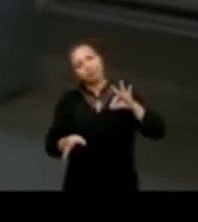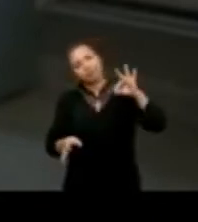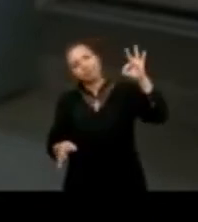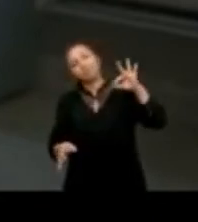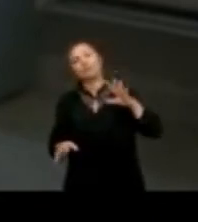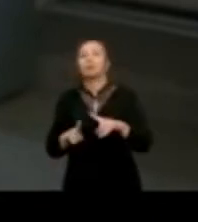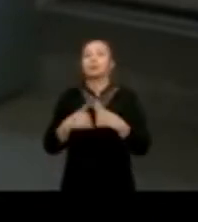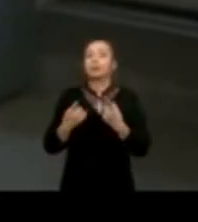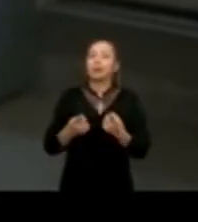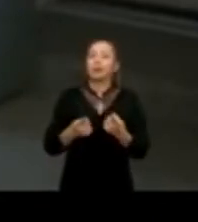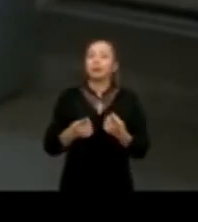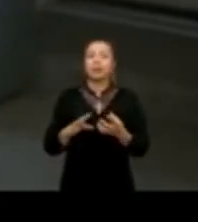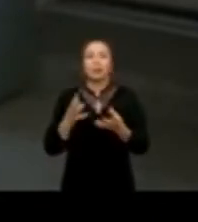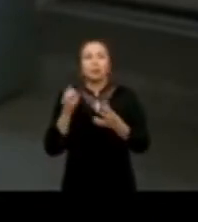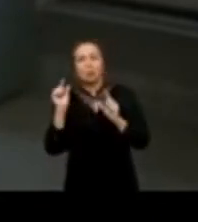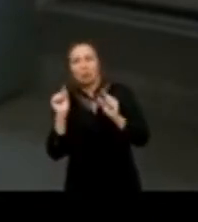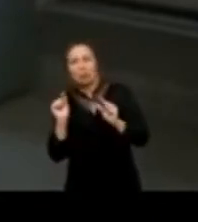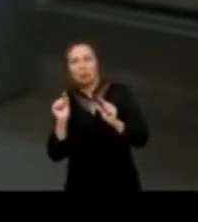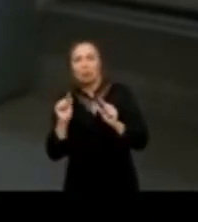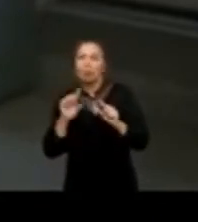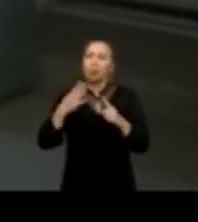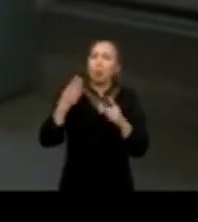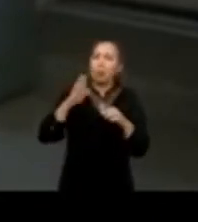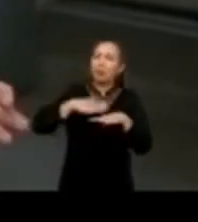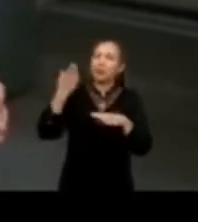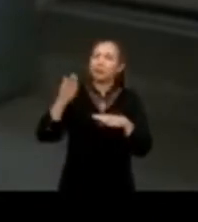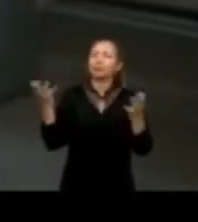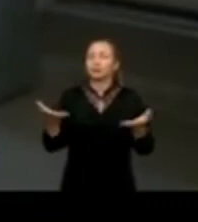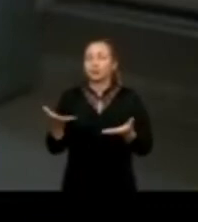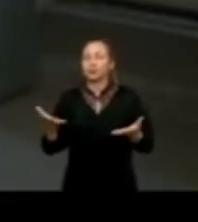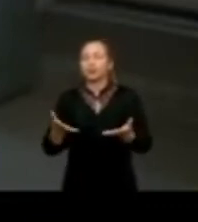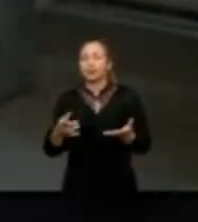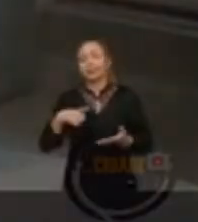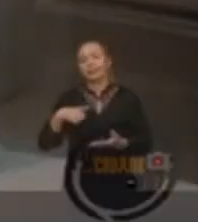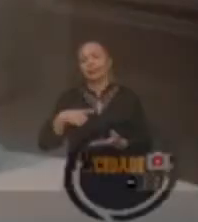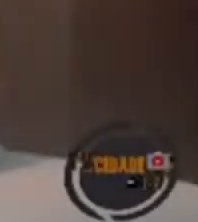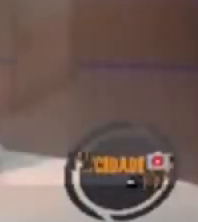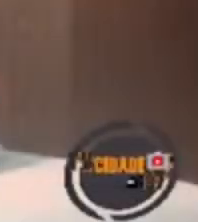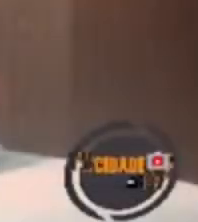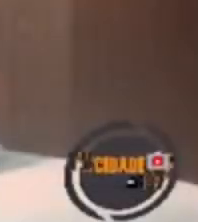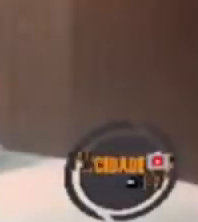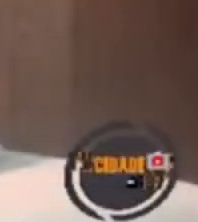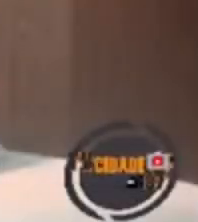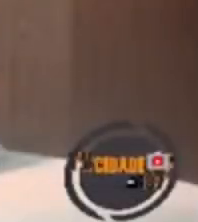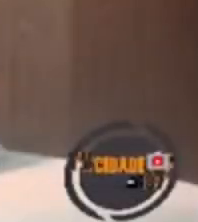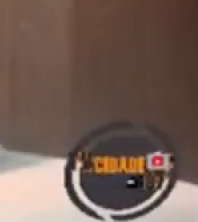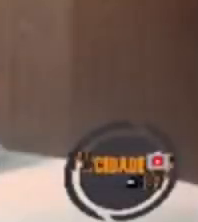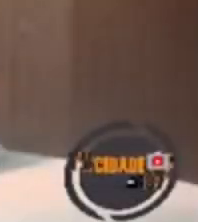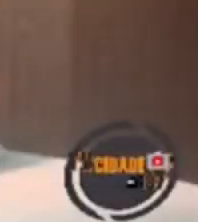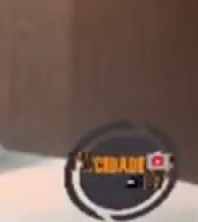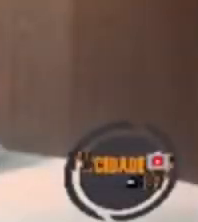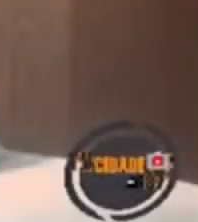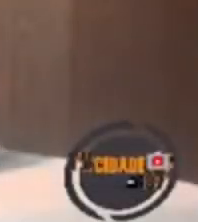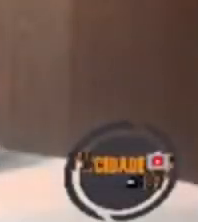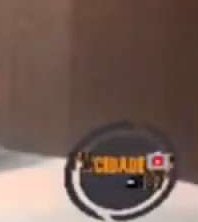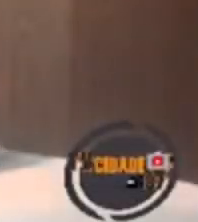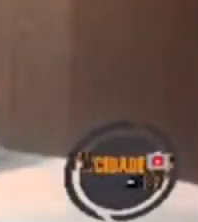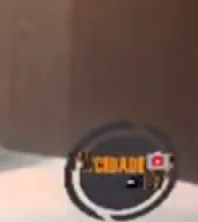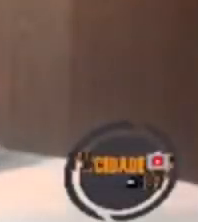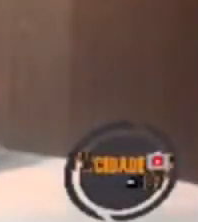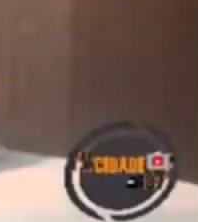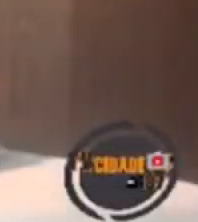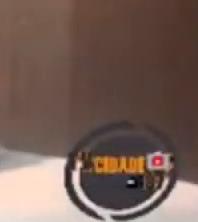tão intensas ou tão prolongadas como essa que passamos recentemente. Parabéns aos universitários por